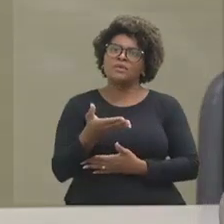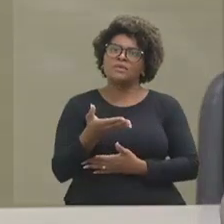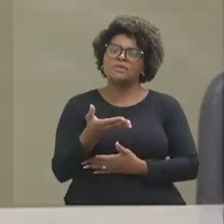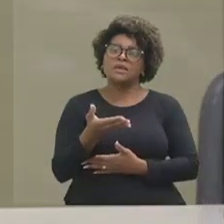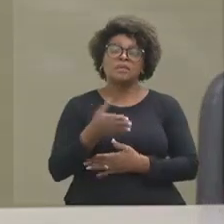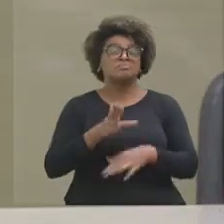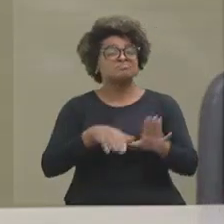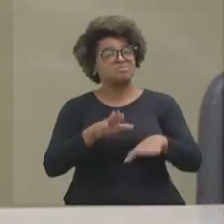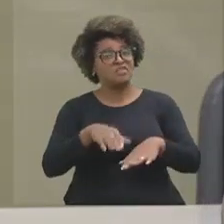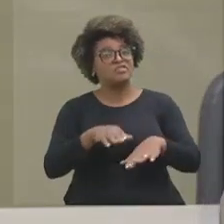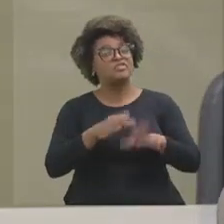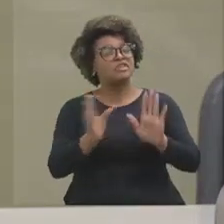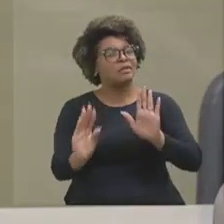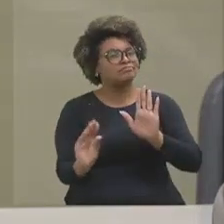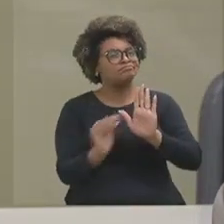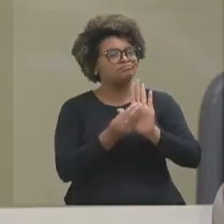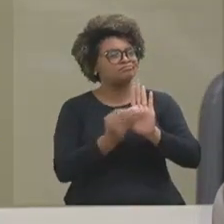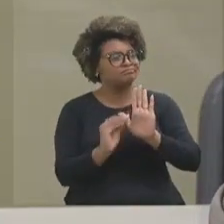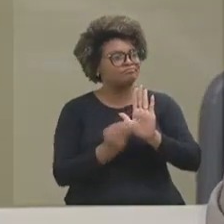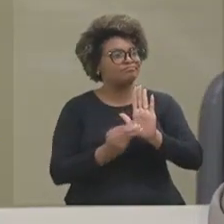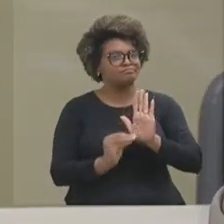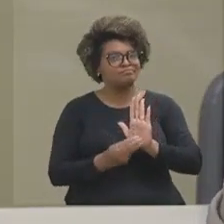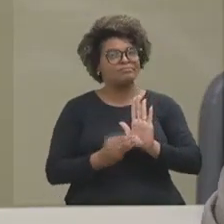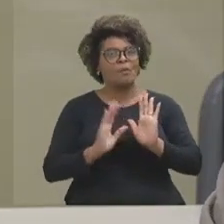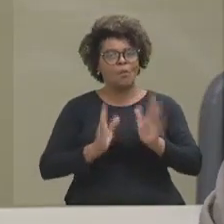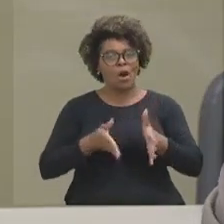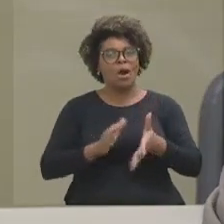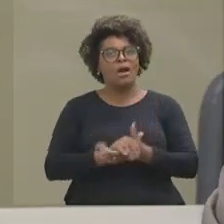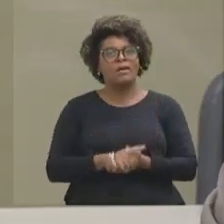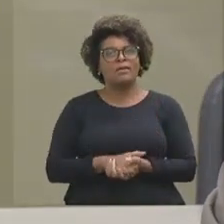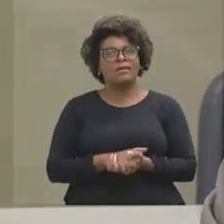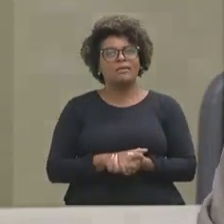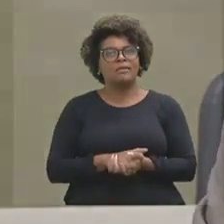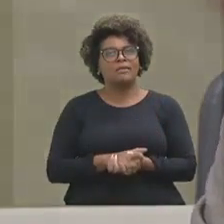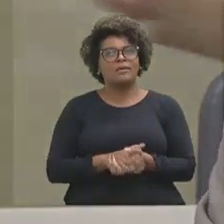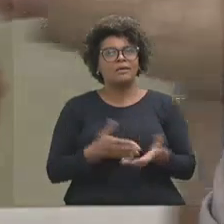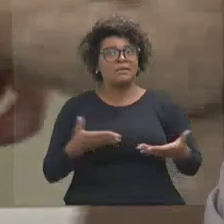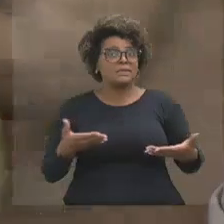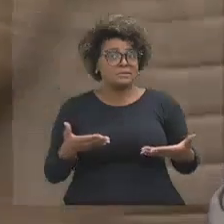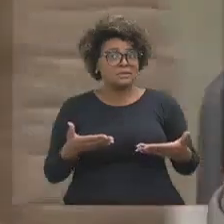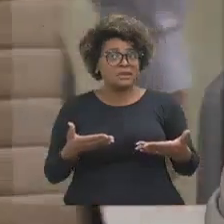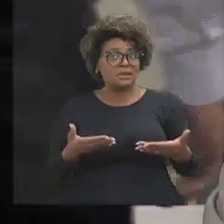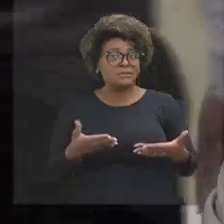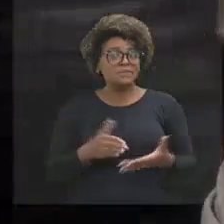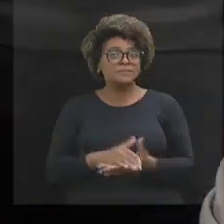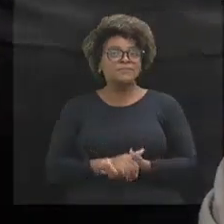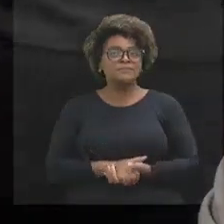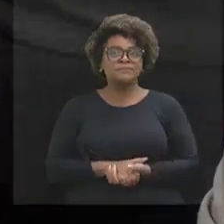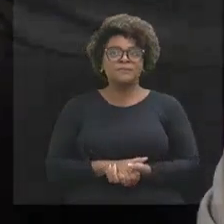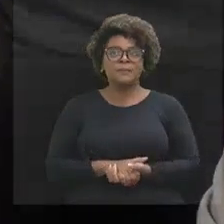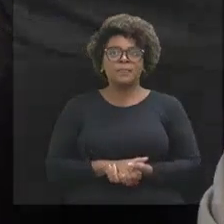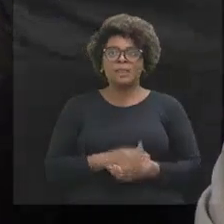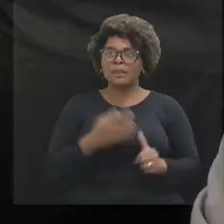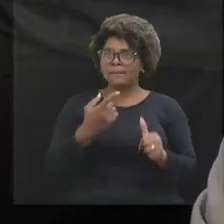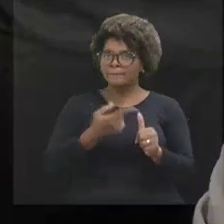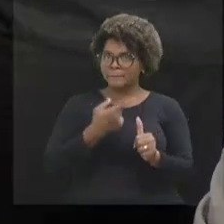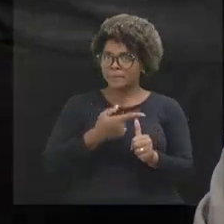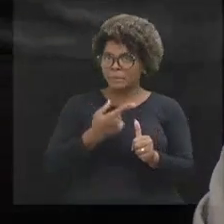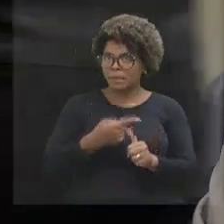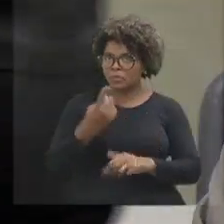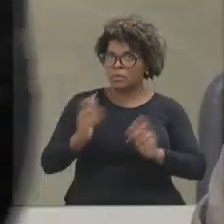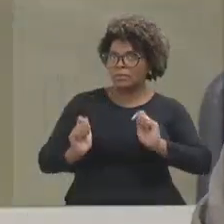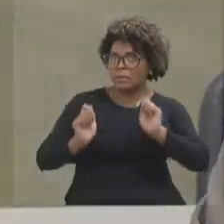já vai colocar aí né então nós gostaríamos Primeiro quer dizer uma